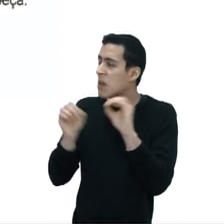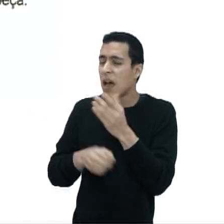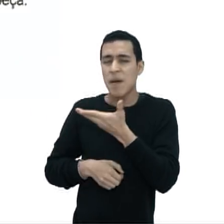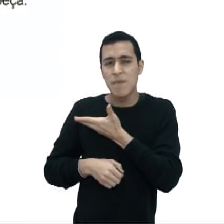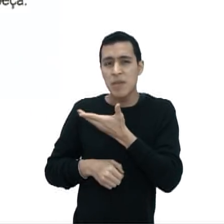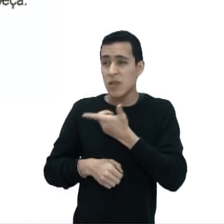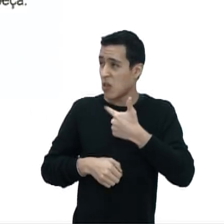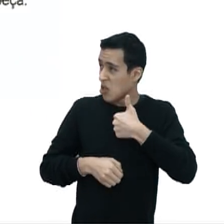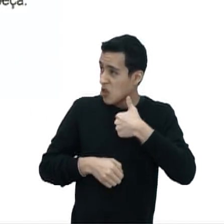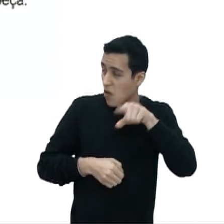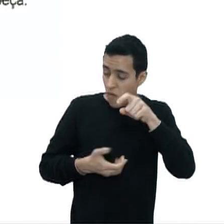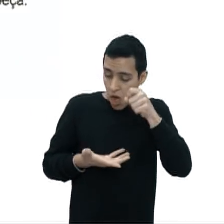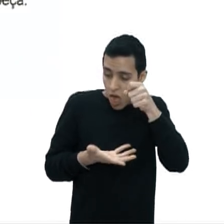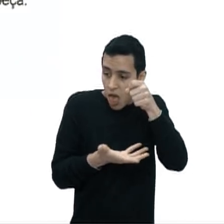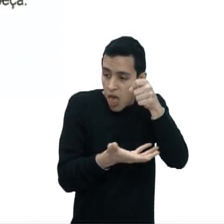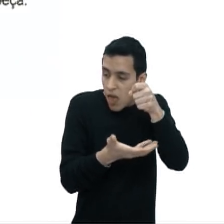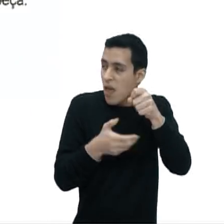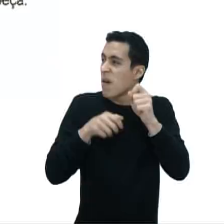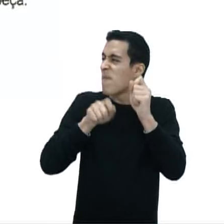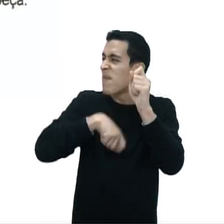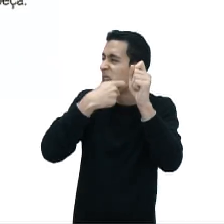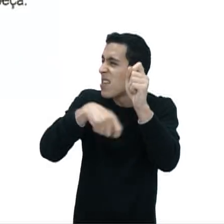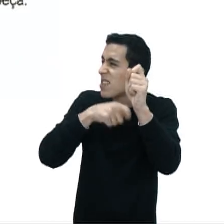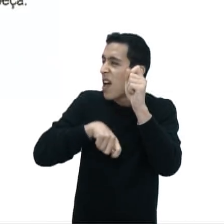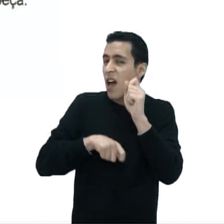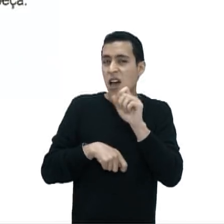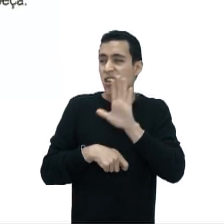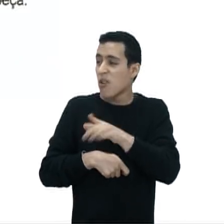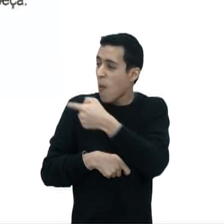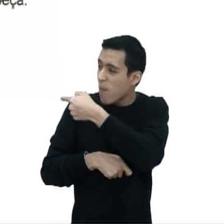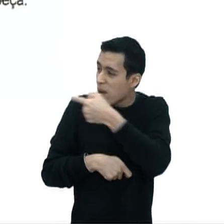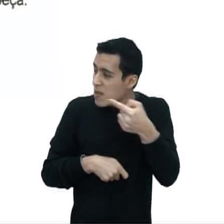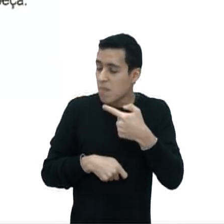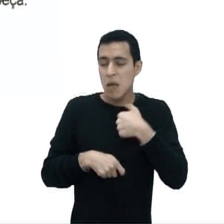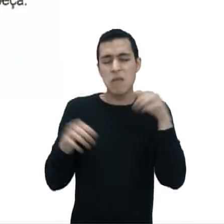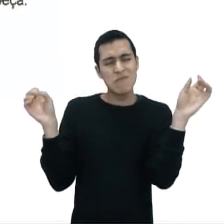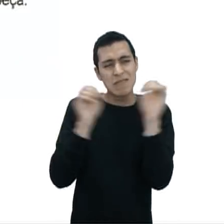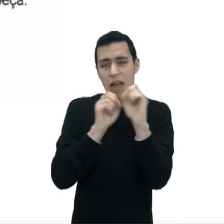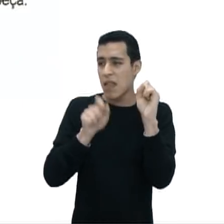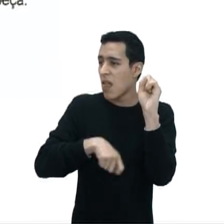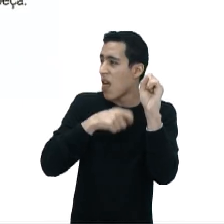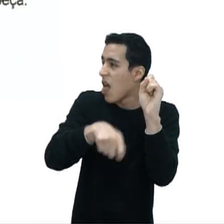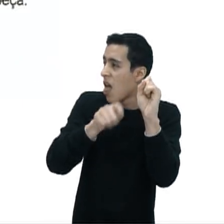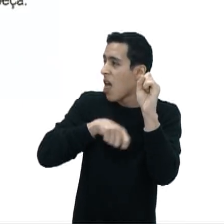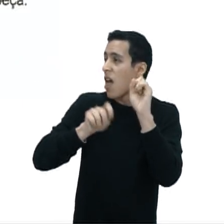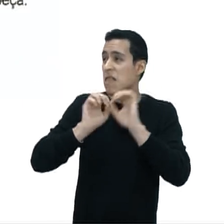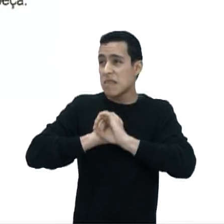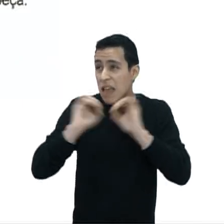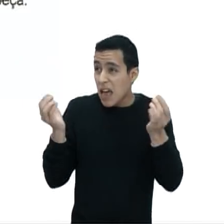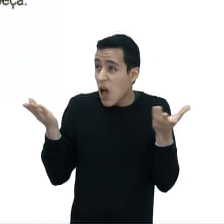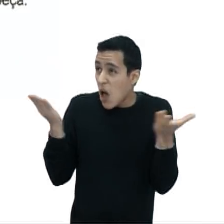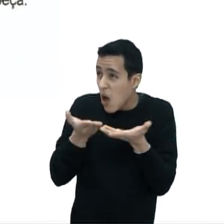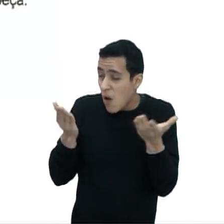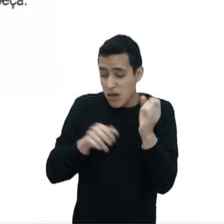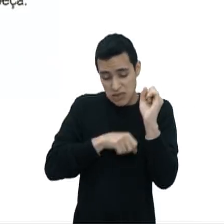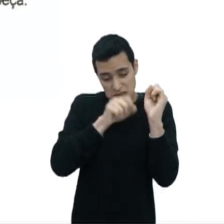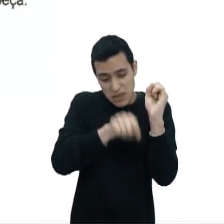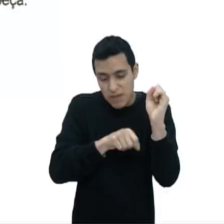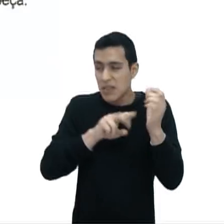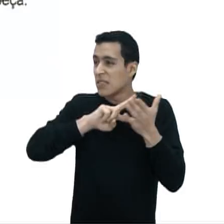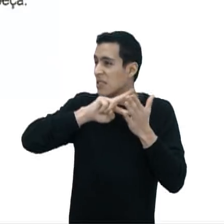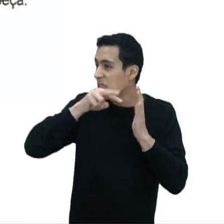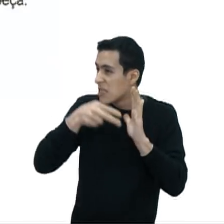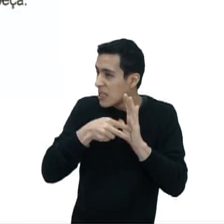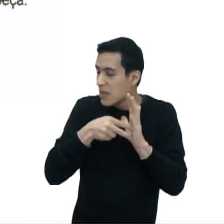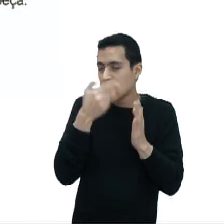que vou à pesca de balde. Há já uma semana que não pesco nada, e se hoje fosse de balde, era caso